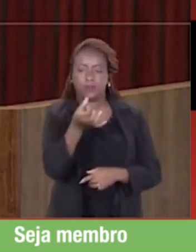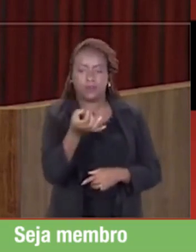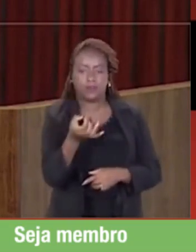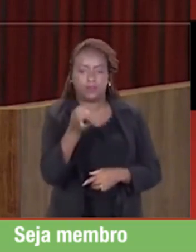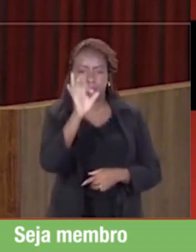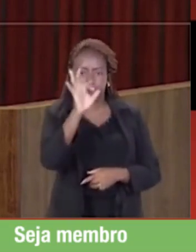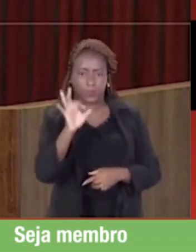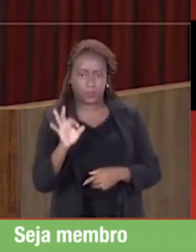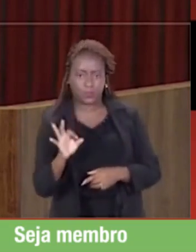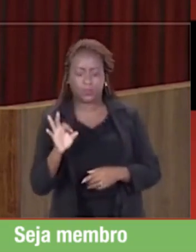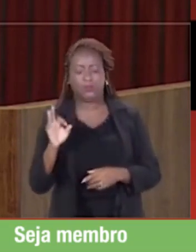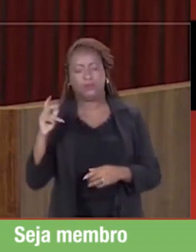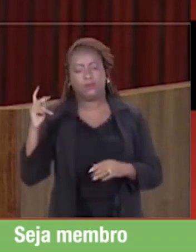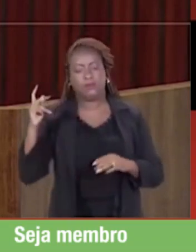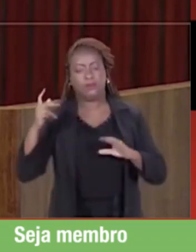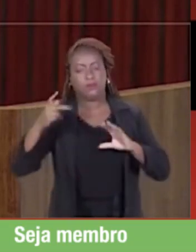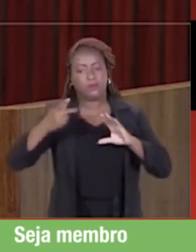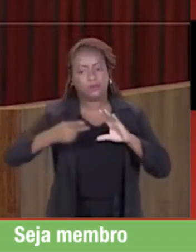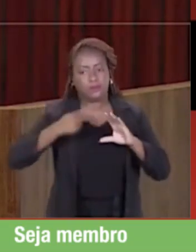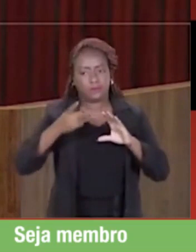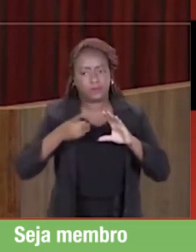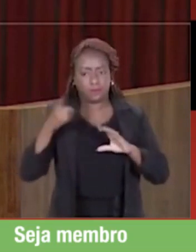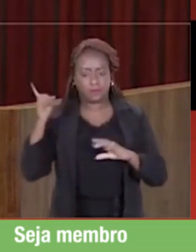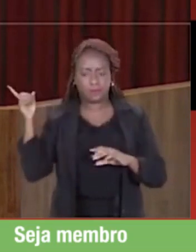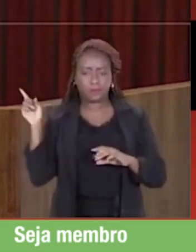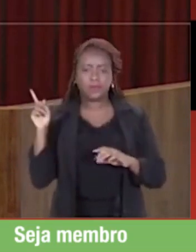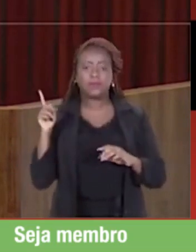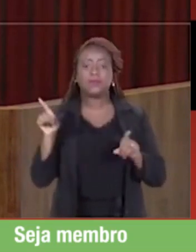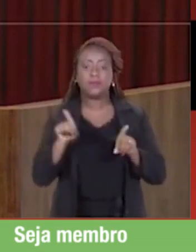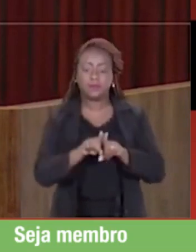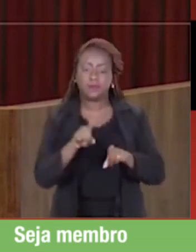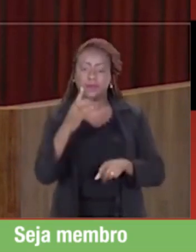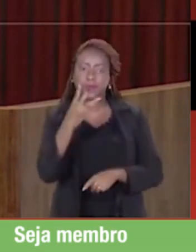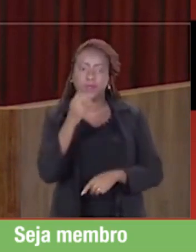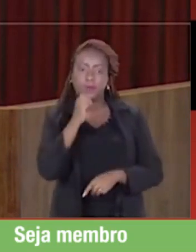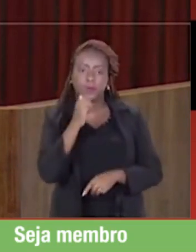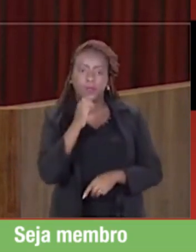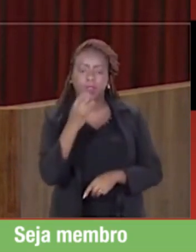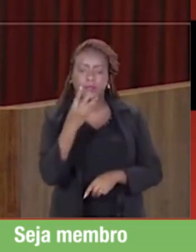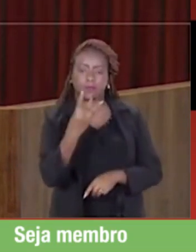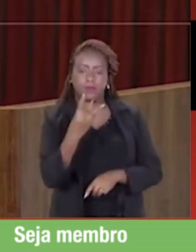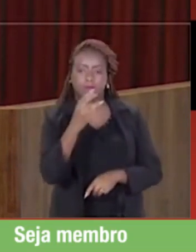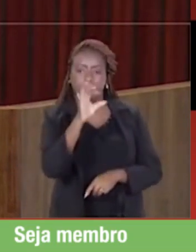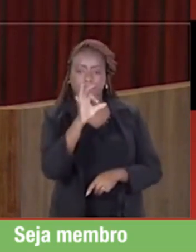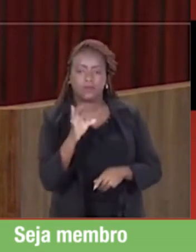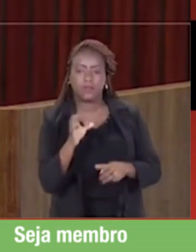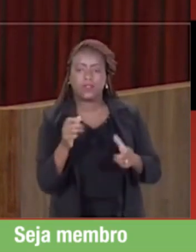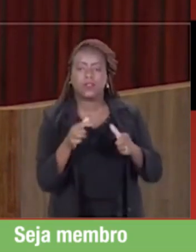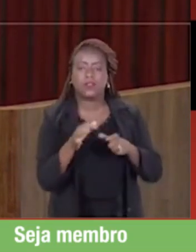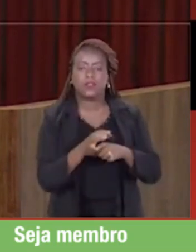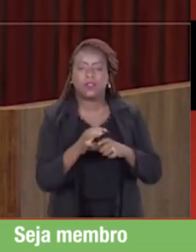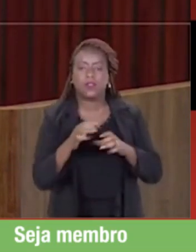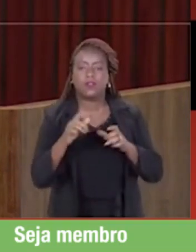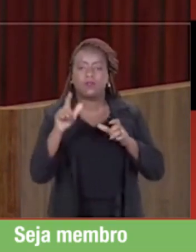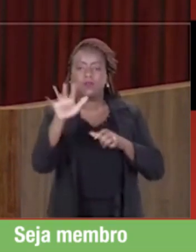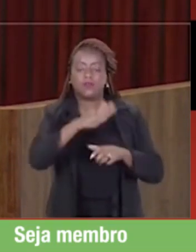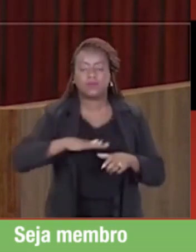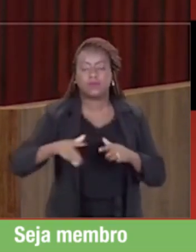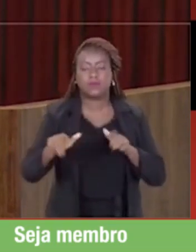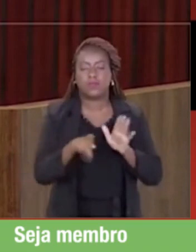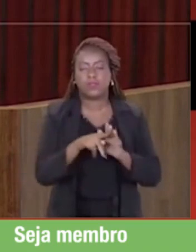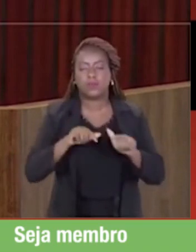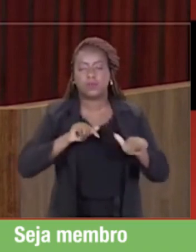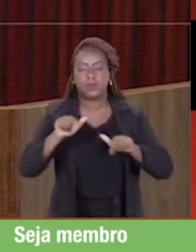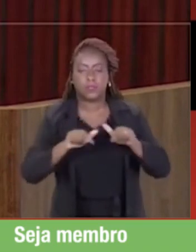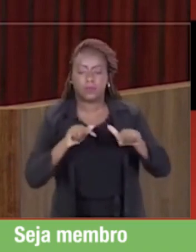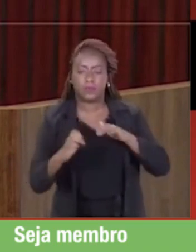Câmara Federal. Mulheres negras ainda ocupam 3% dos cargos de liderança no mundo corporativo,